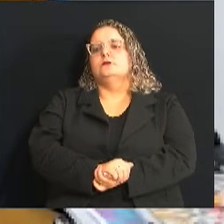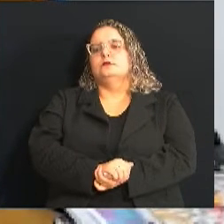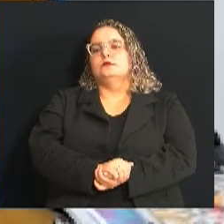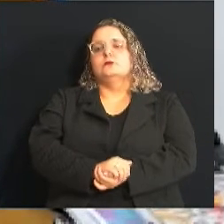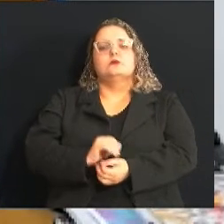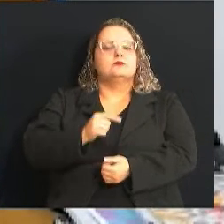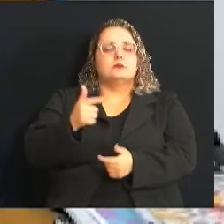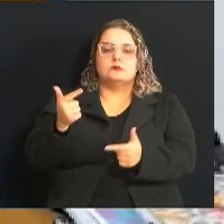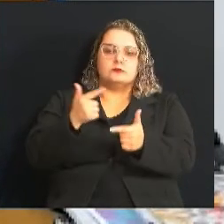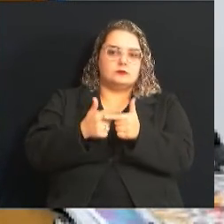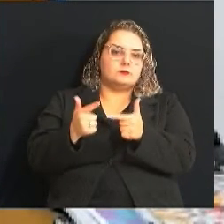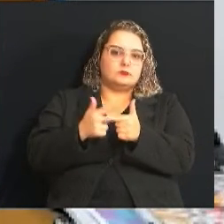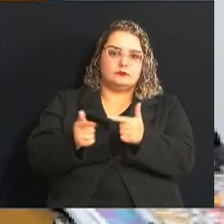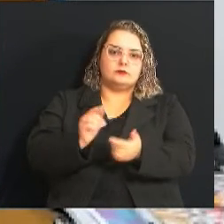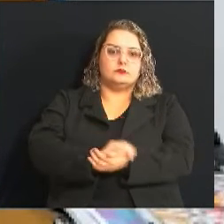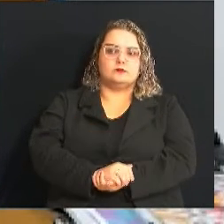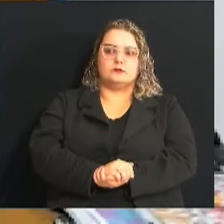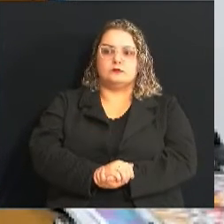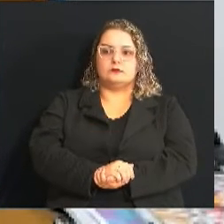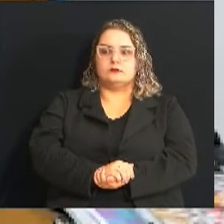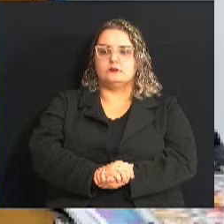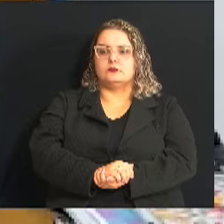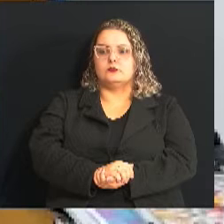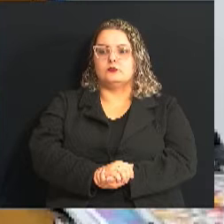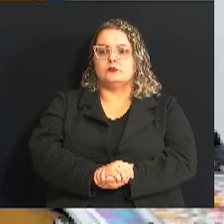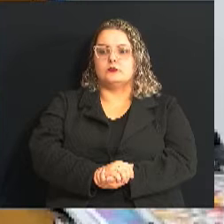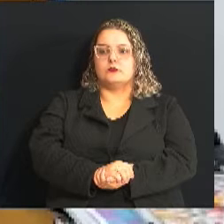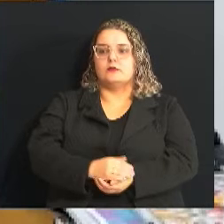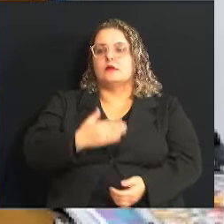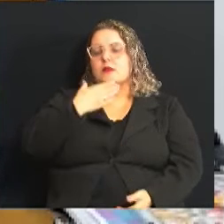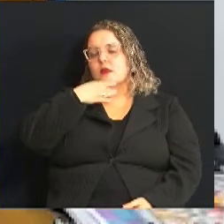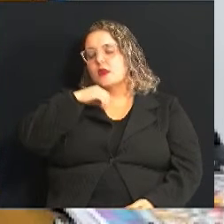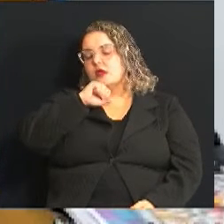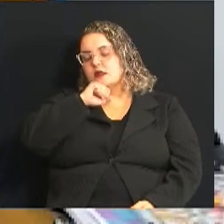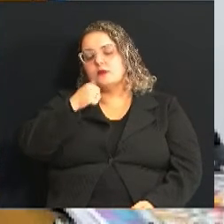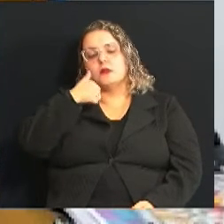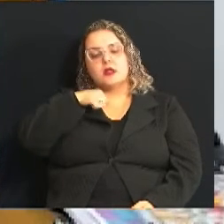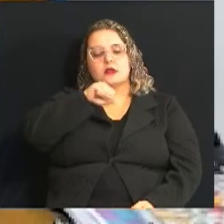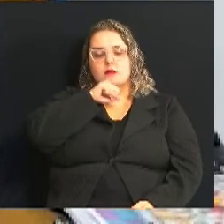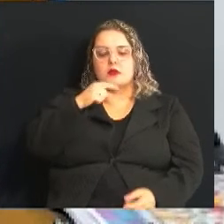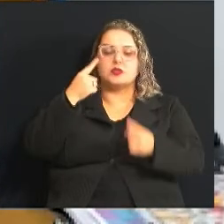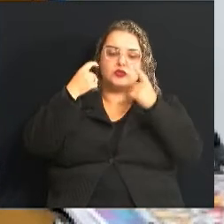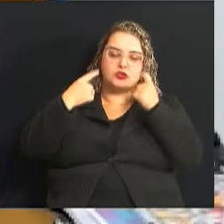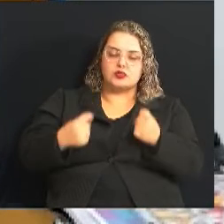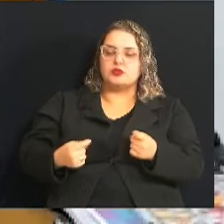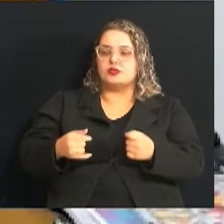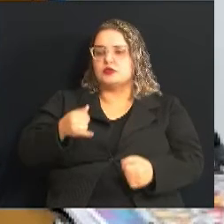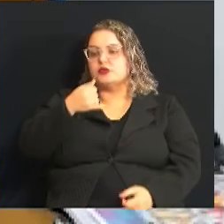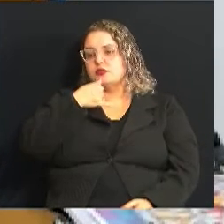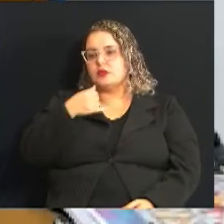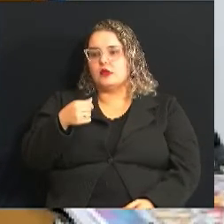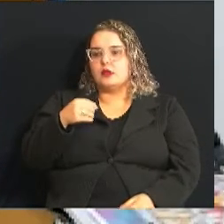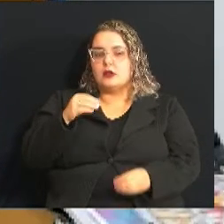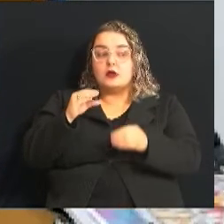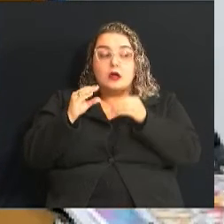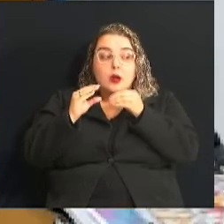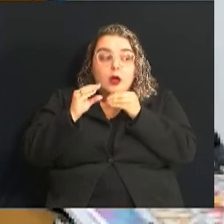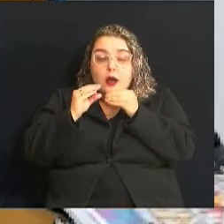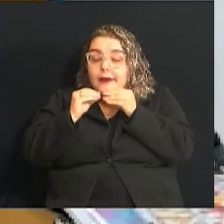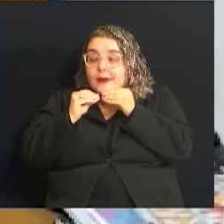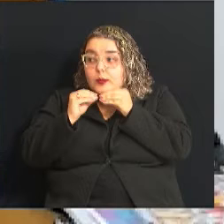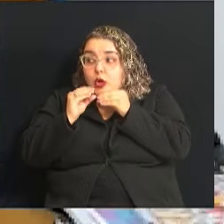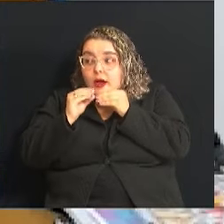problema se esse adulto, essa mãe, esse pai chorar, estar triste, falar, às vezes a pessoa até cochicha, né?